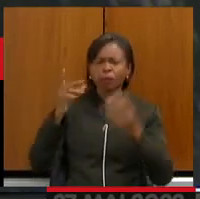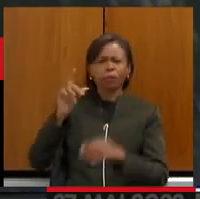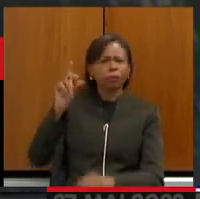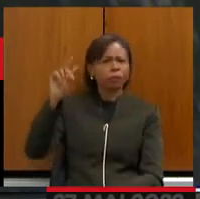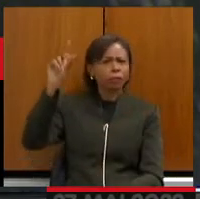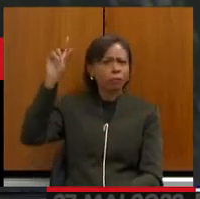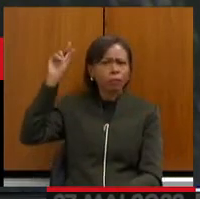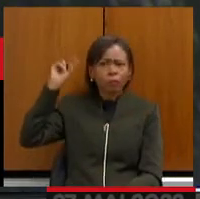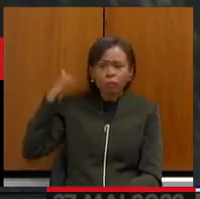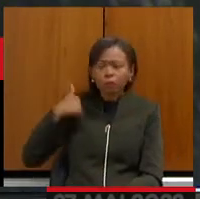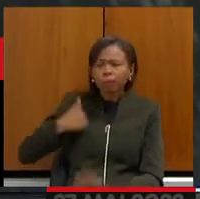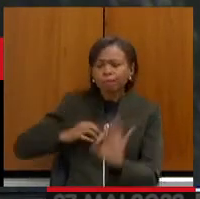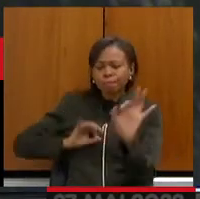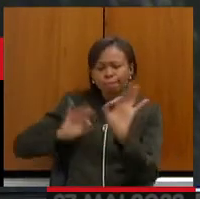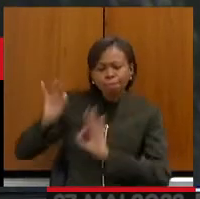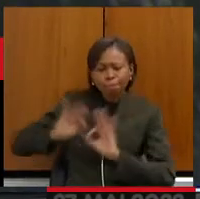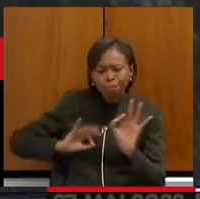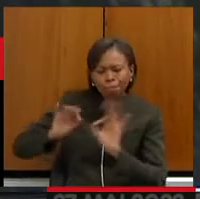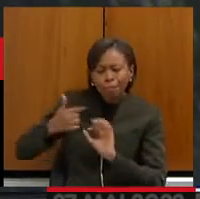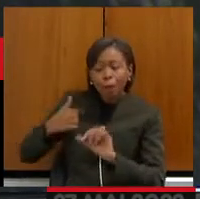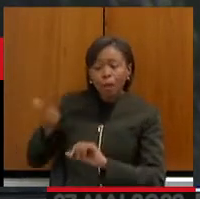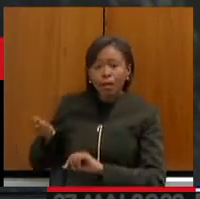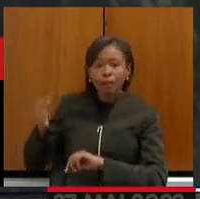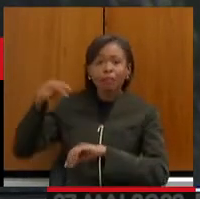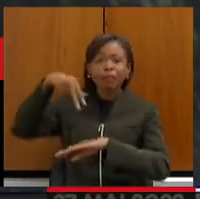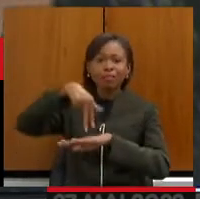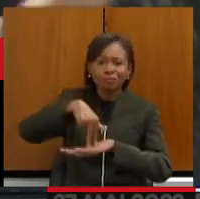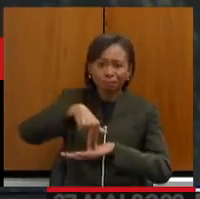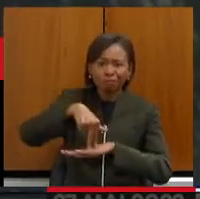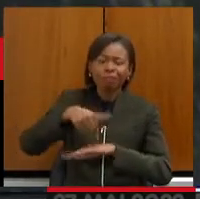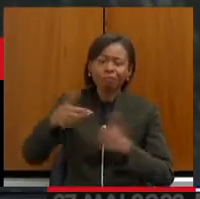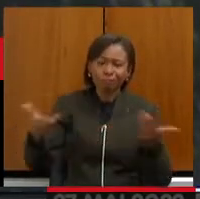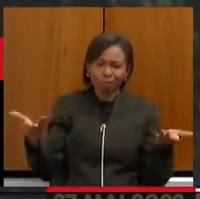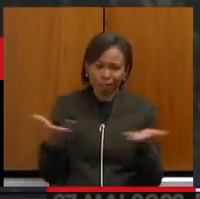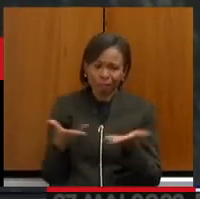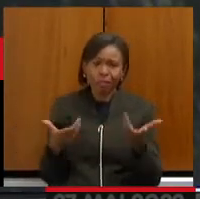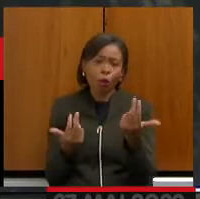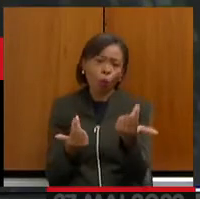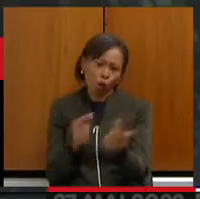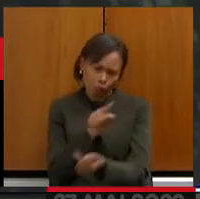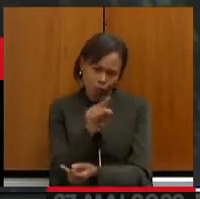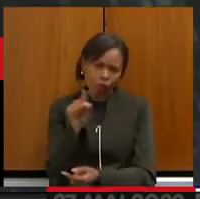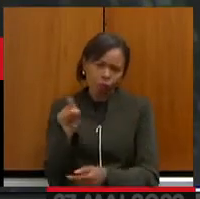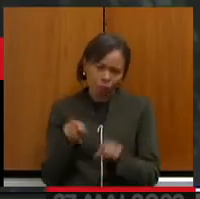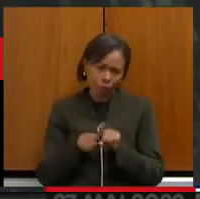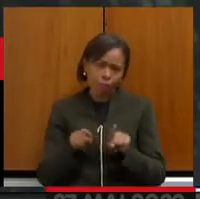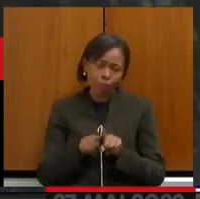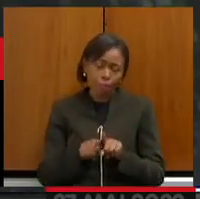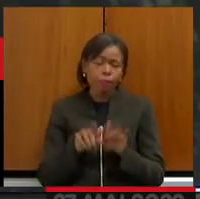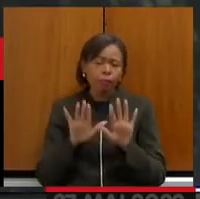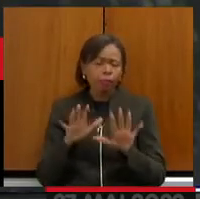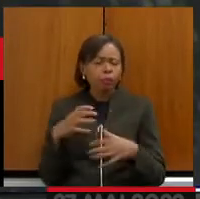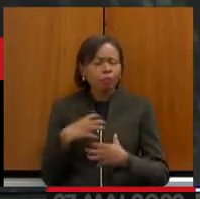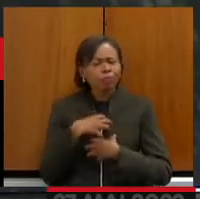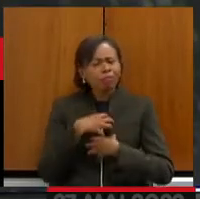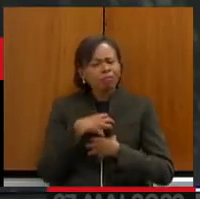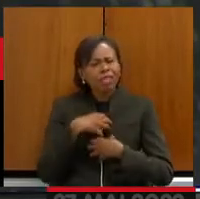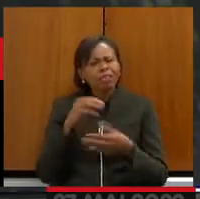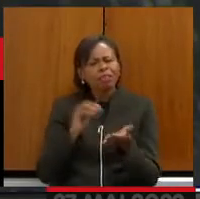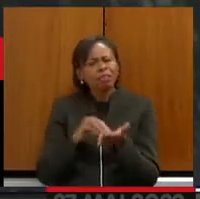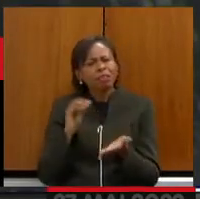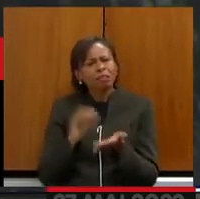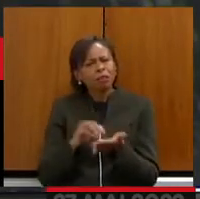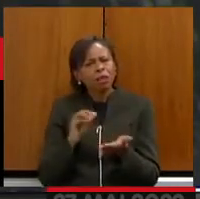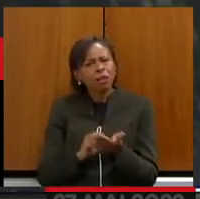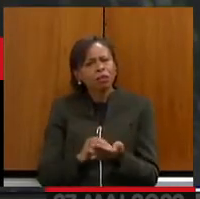muito tempo que eu estou me preparando para estar aqui como certamente a senhoras também e eu senti uma falta muito